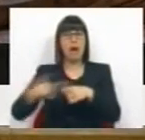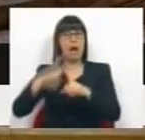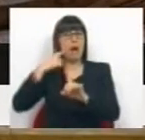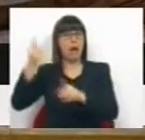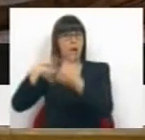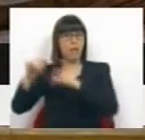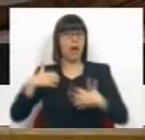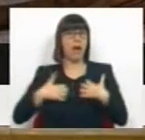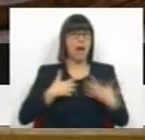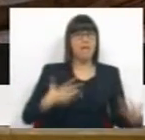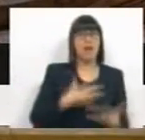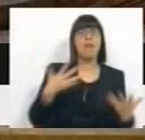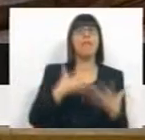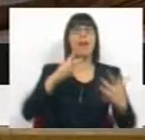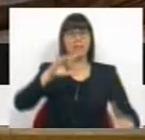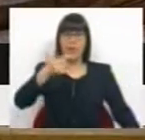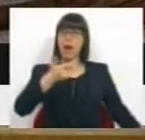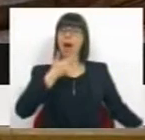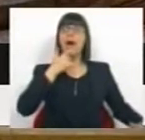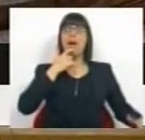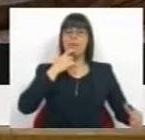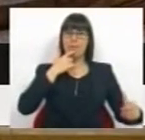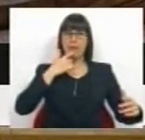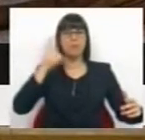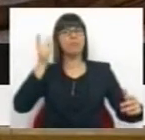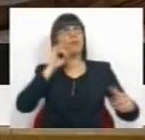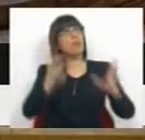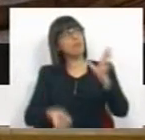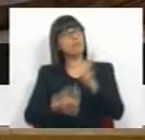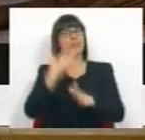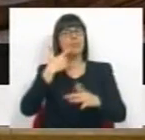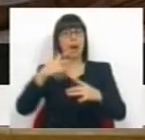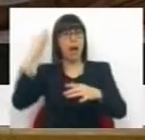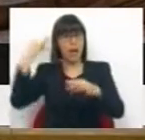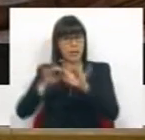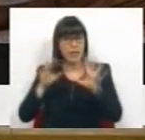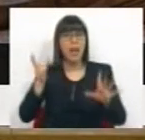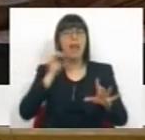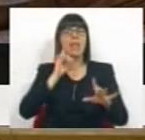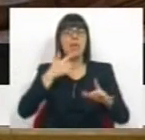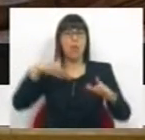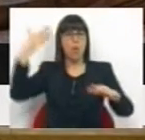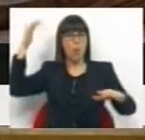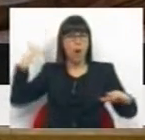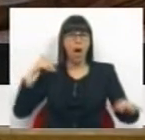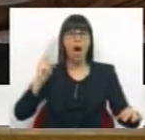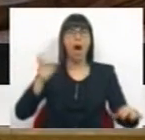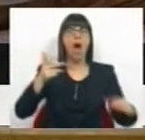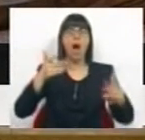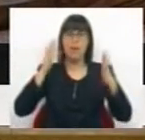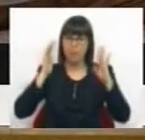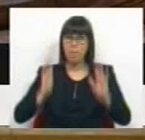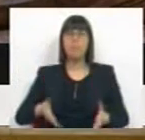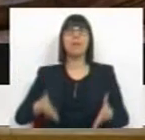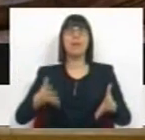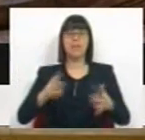interesses e aos seus anseios. 25 de Abril, um dia construído de tantos outros dias, de tantos outros anos que foram